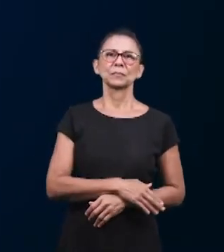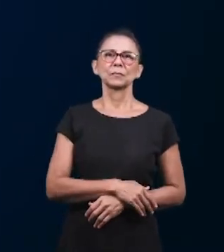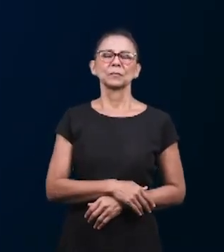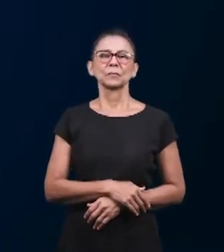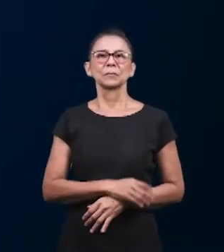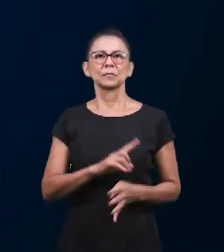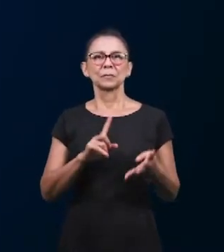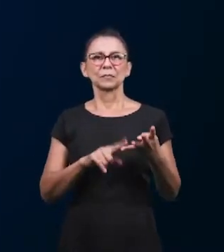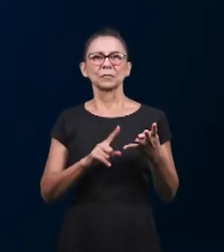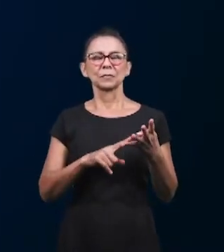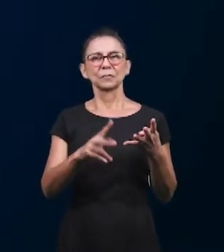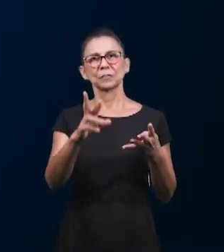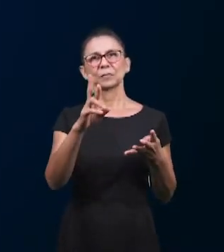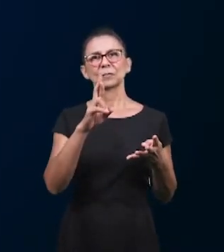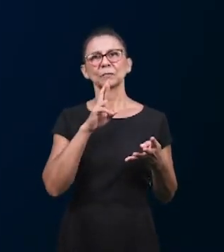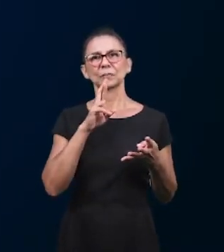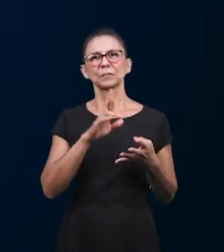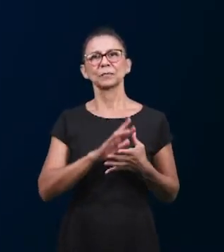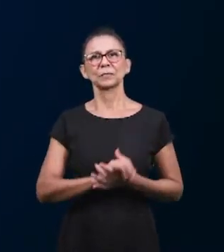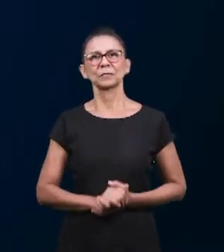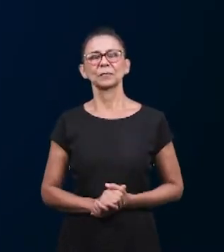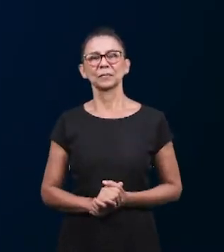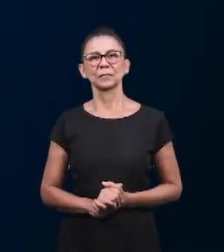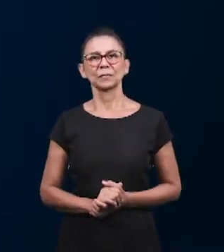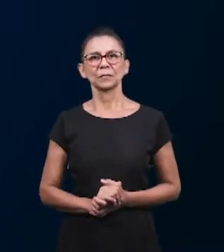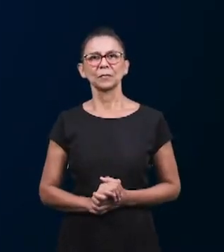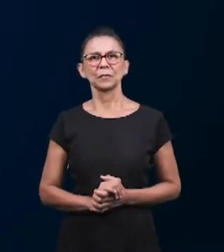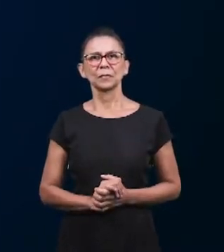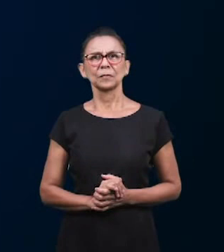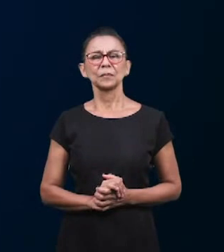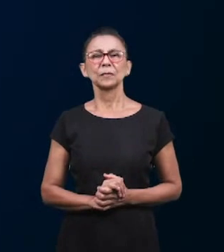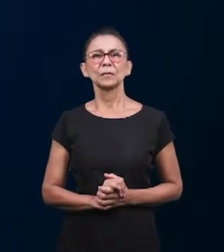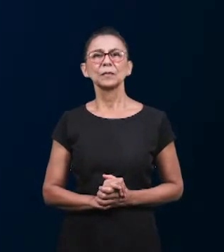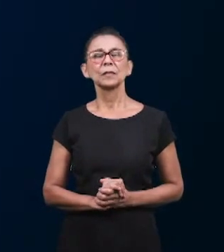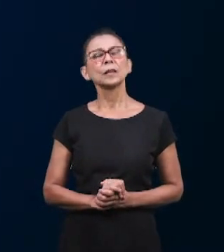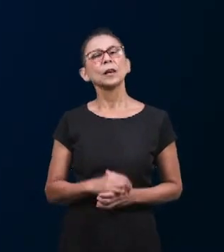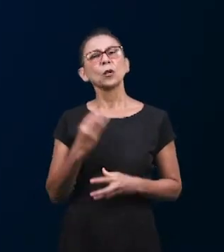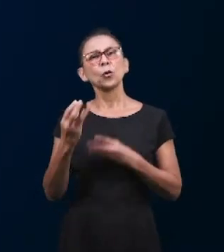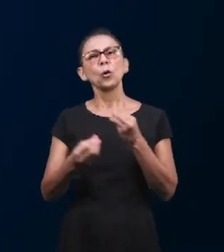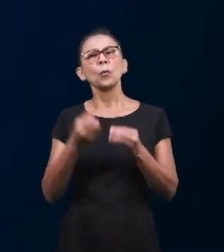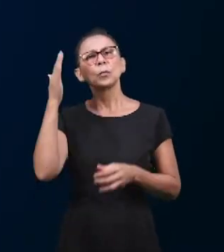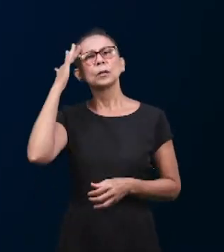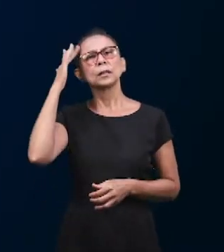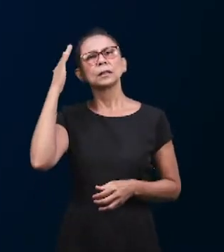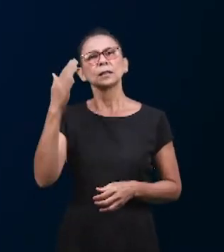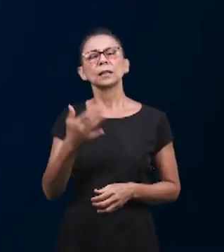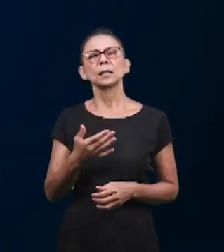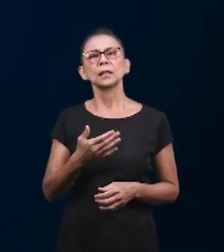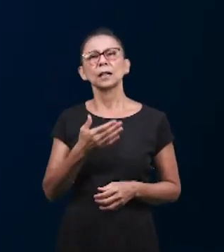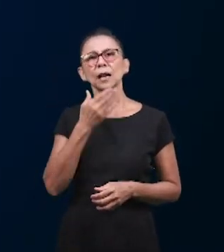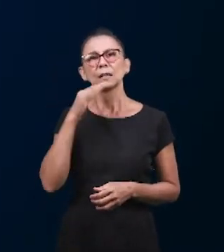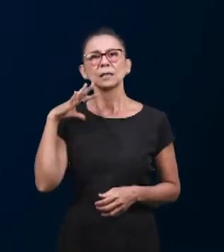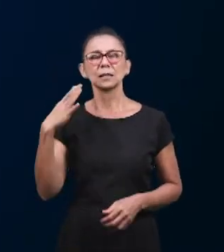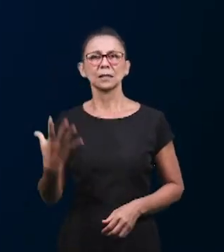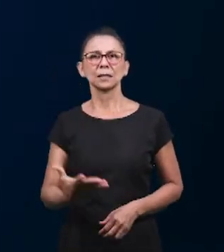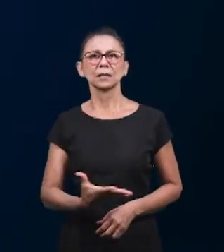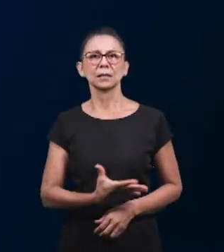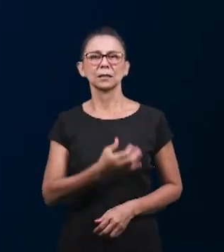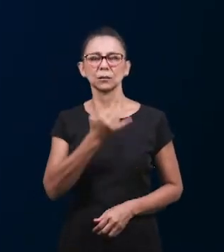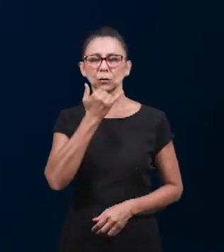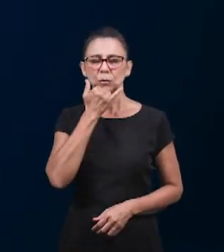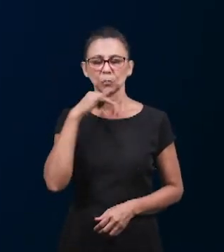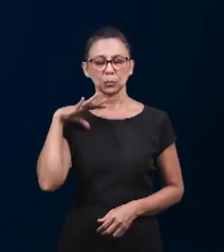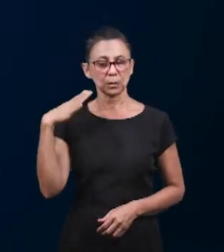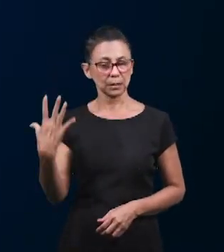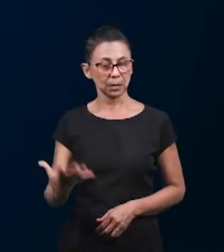pergunta número 4 para todos, os sinais confessos da salvação podem ser vistos numa mudança de vida, deixando o cântaro